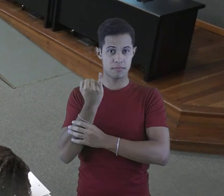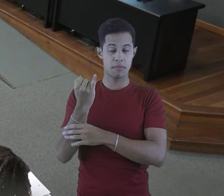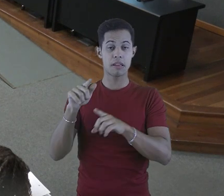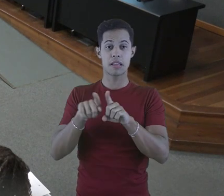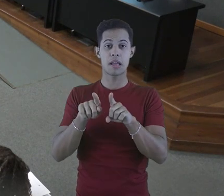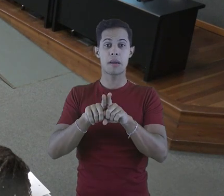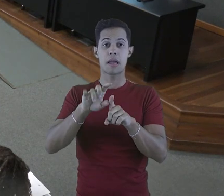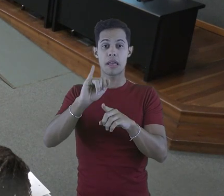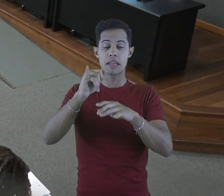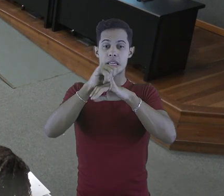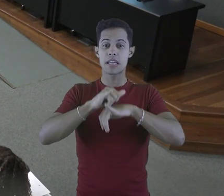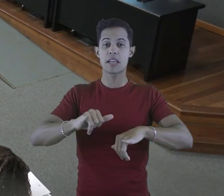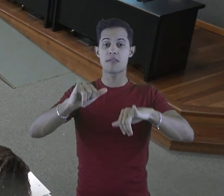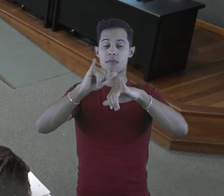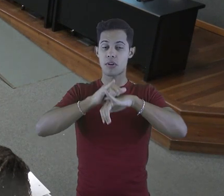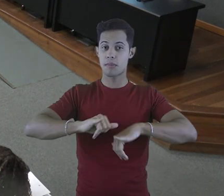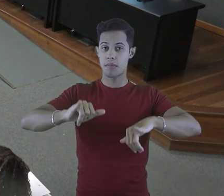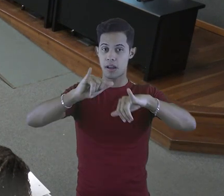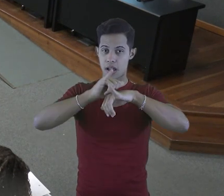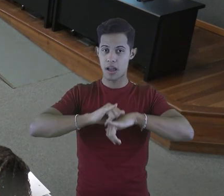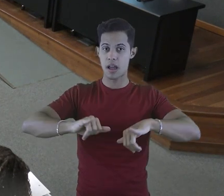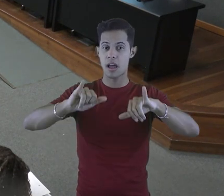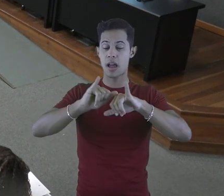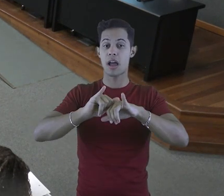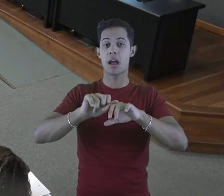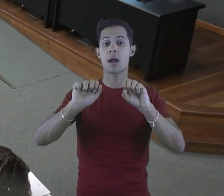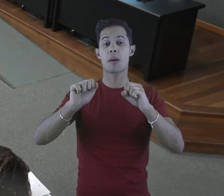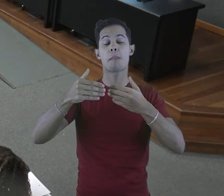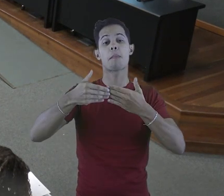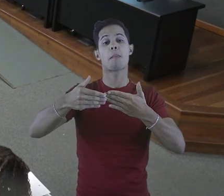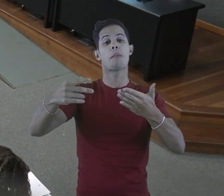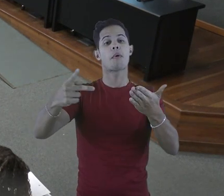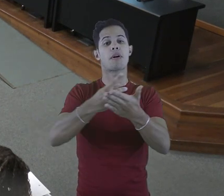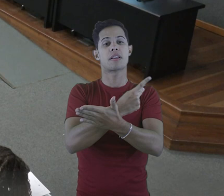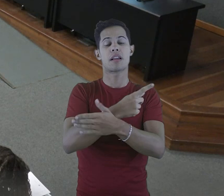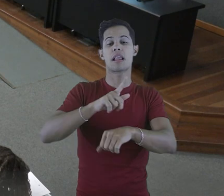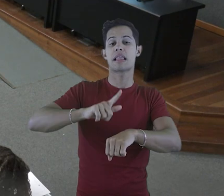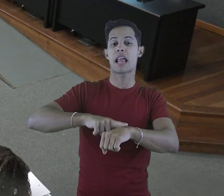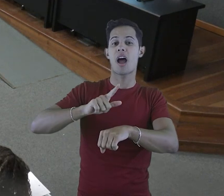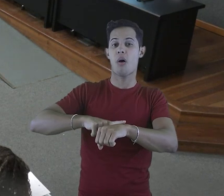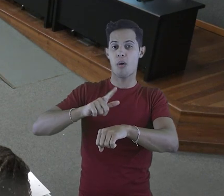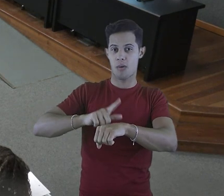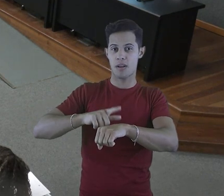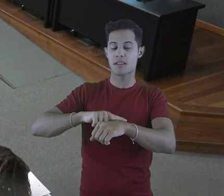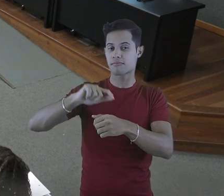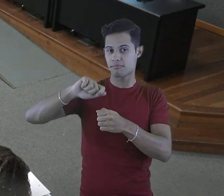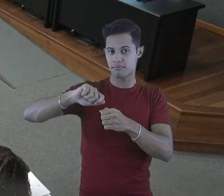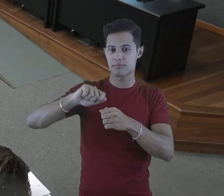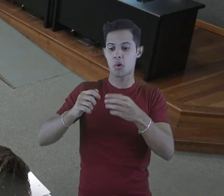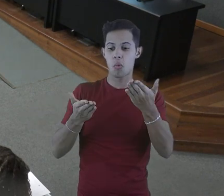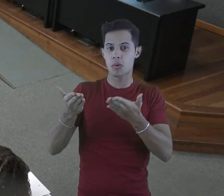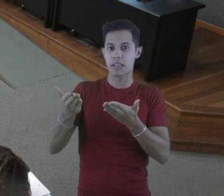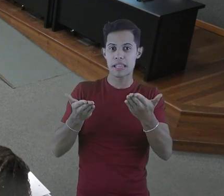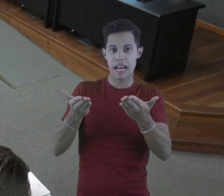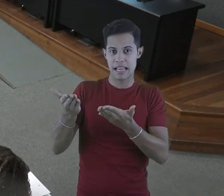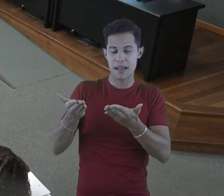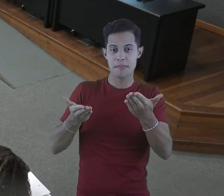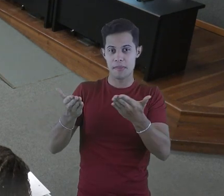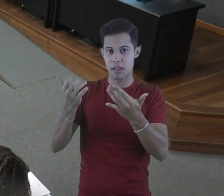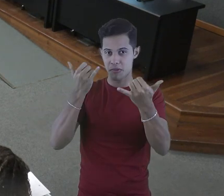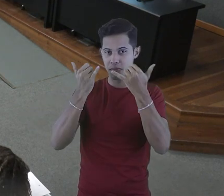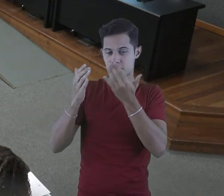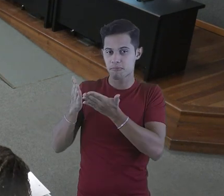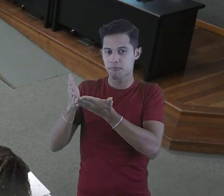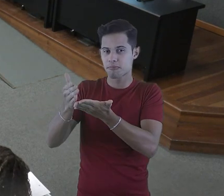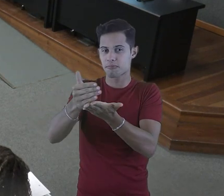porque vejam como é importante e desde que sejam informadas as hipóteses que no exercício dessas competências realizam o tratamento de dados pessoais